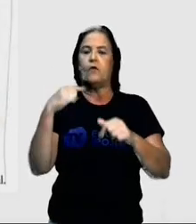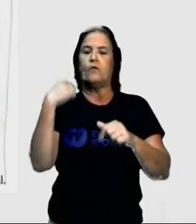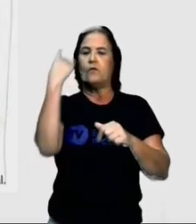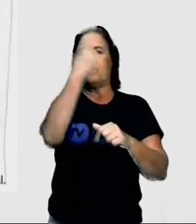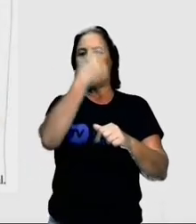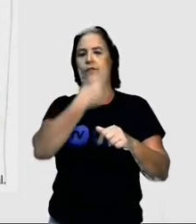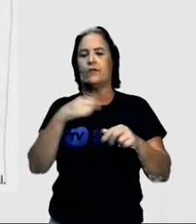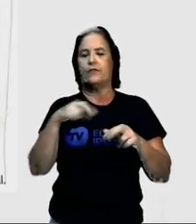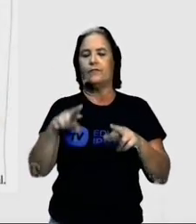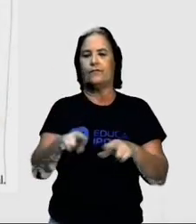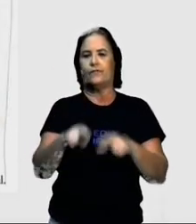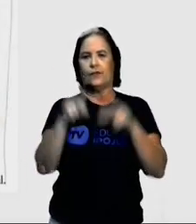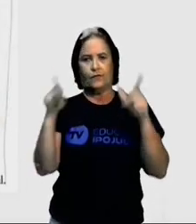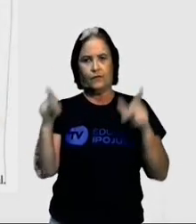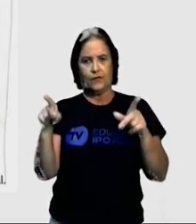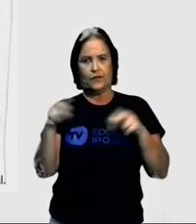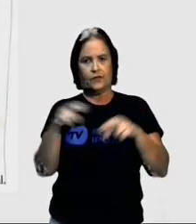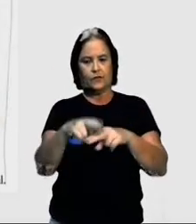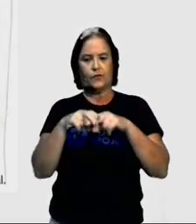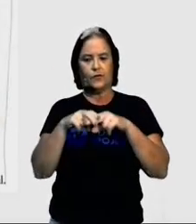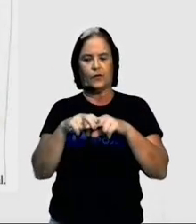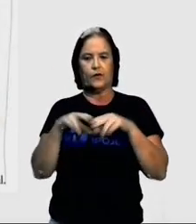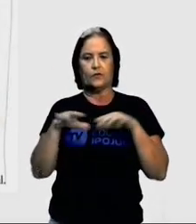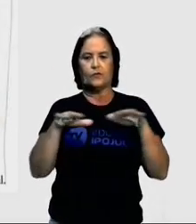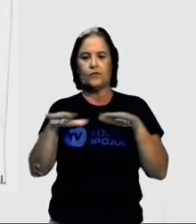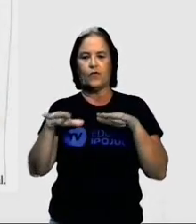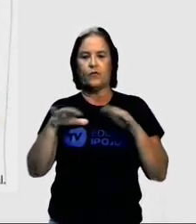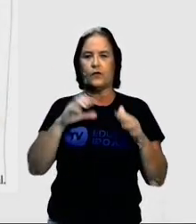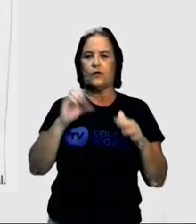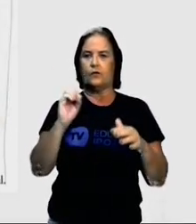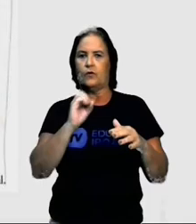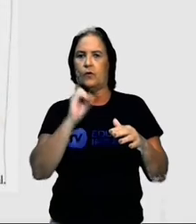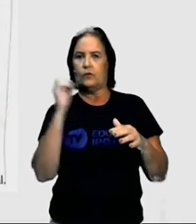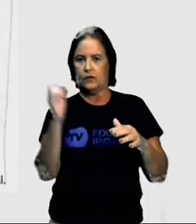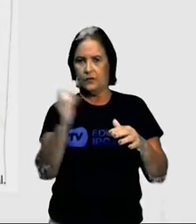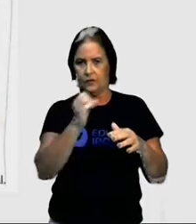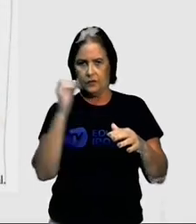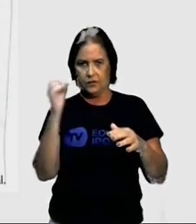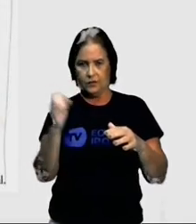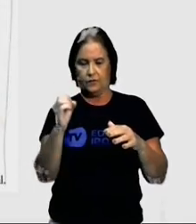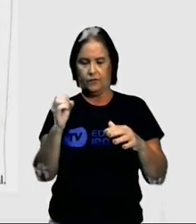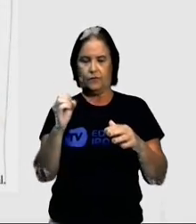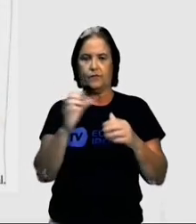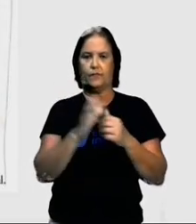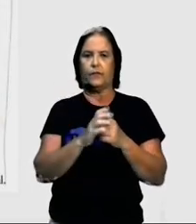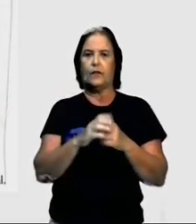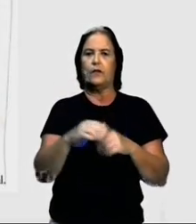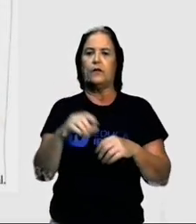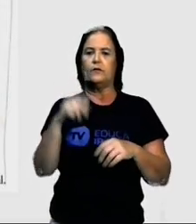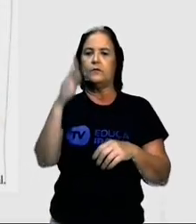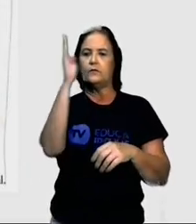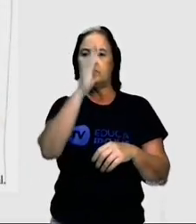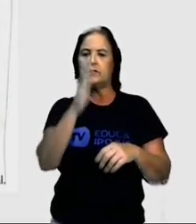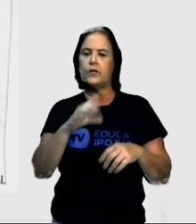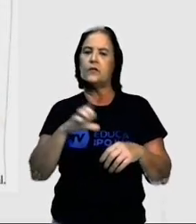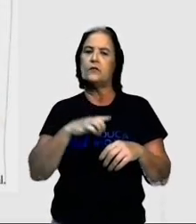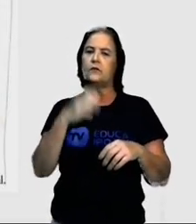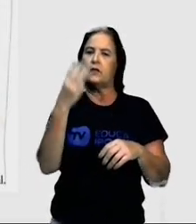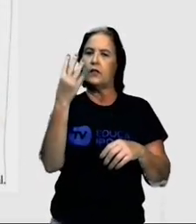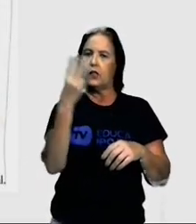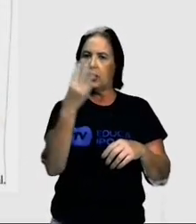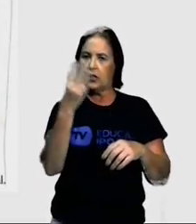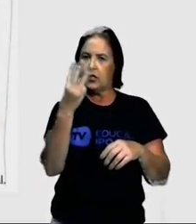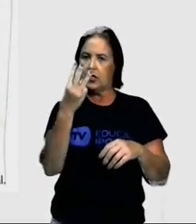rotação do planeta. O Brasil, por exemplo, ele tem três fusos horários e